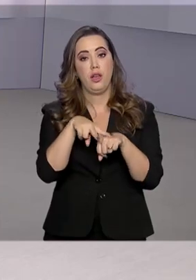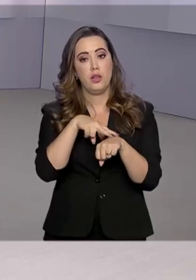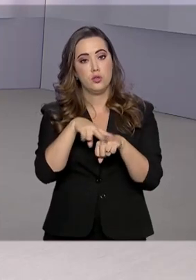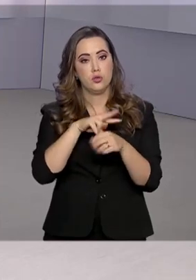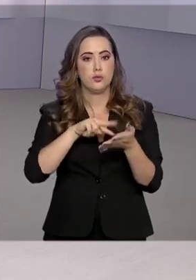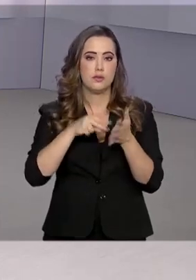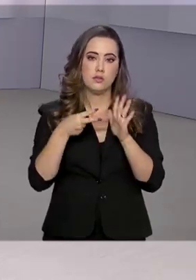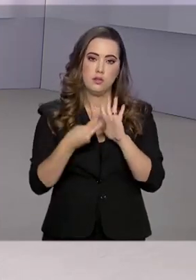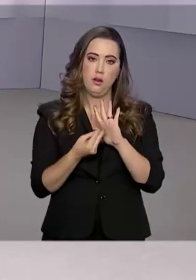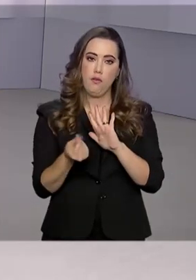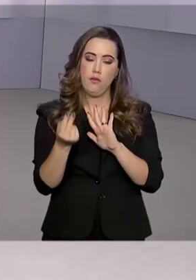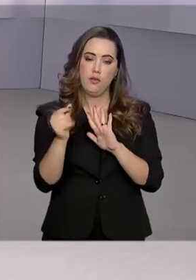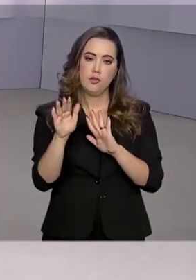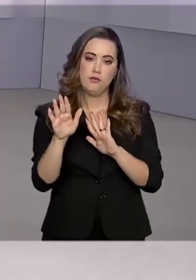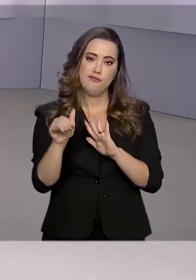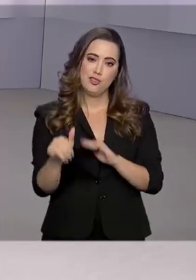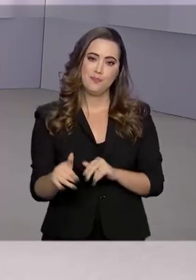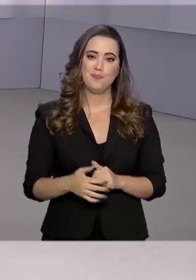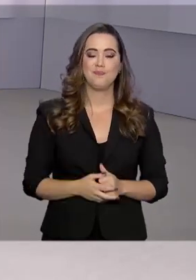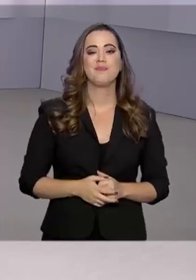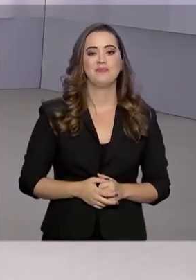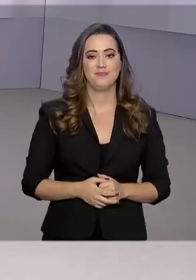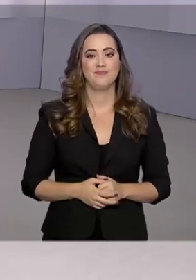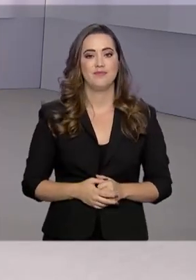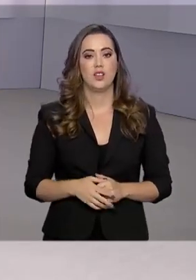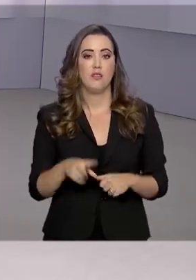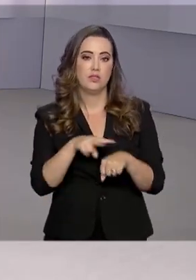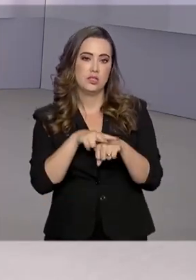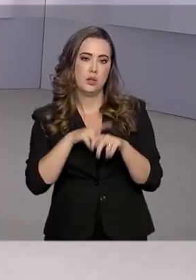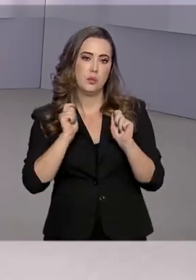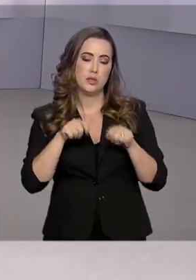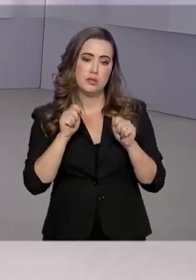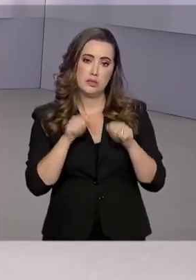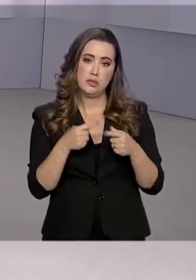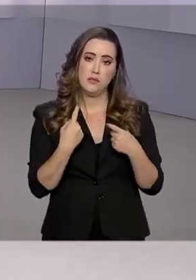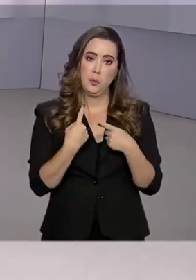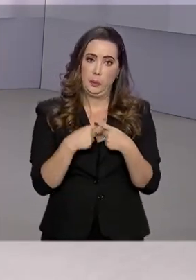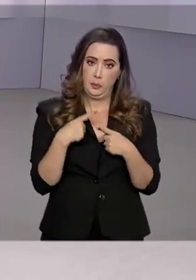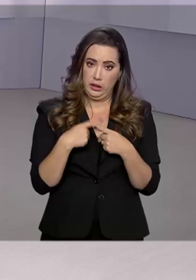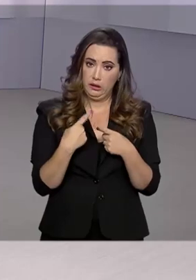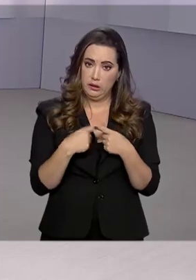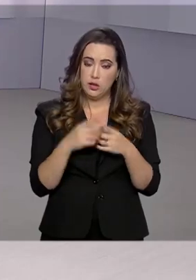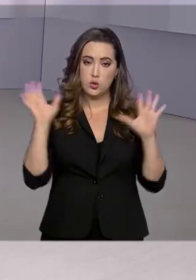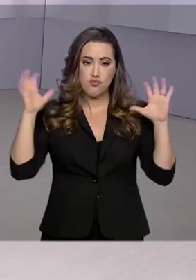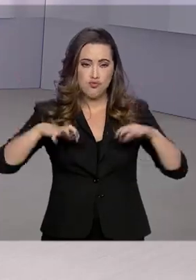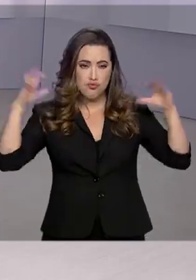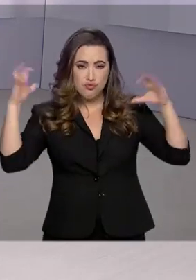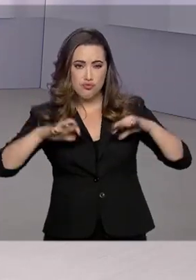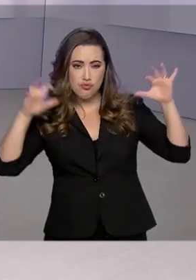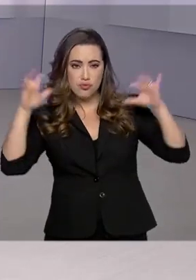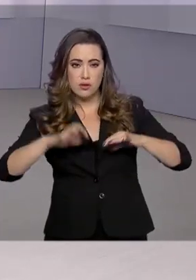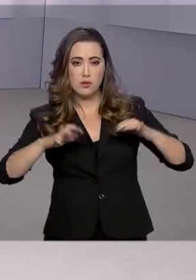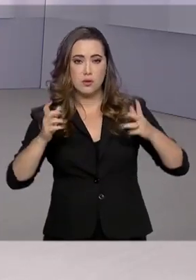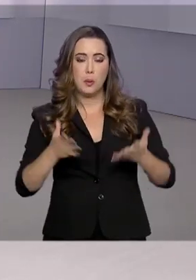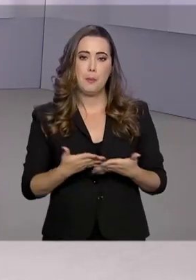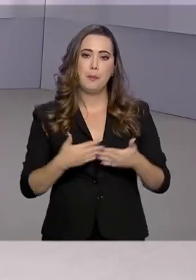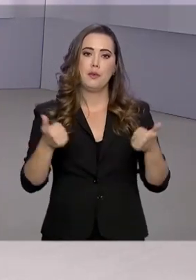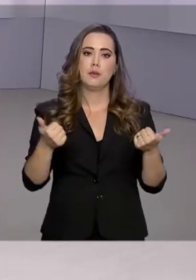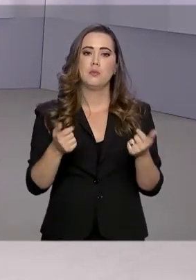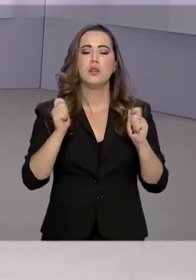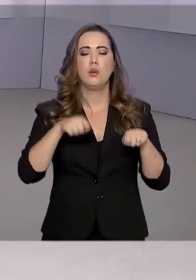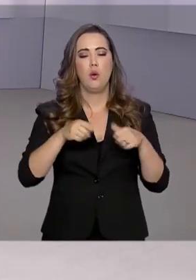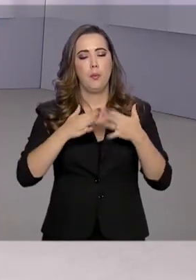verde ou seja sem cobranças extras a bandeira verde foi possível segundo anel por causa das chuvas que